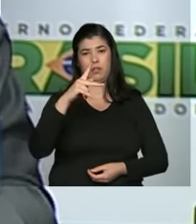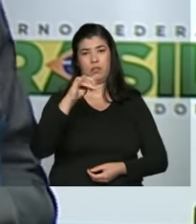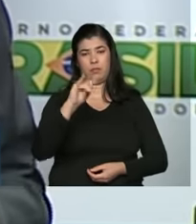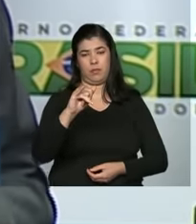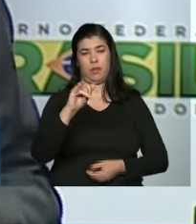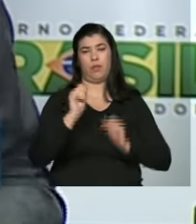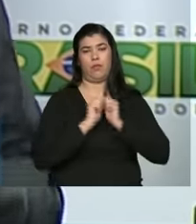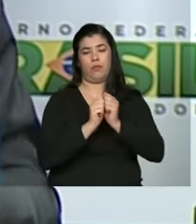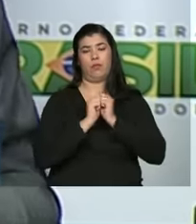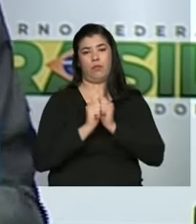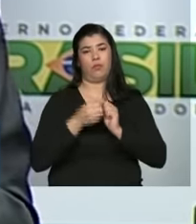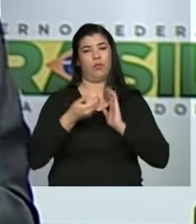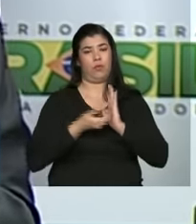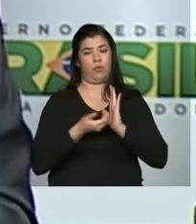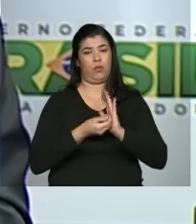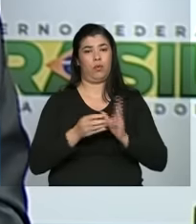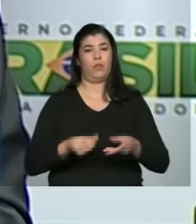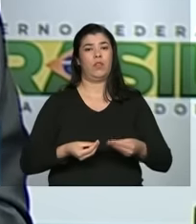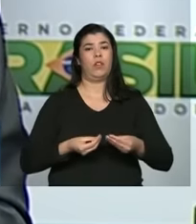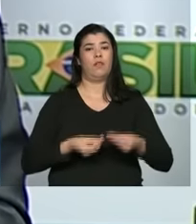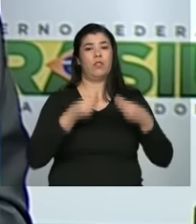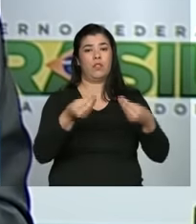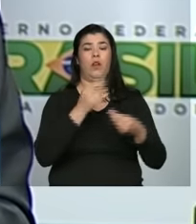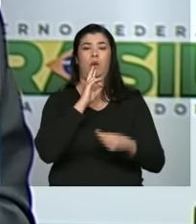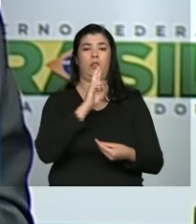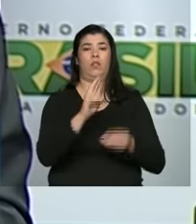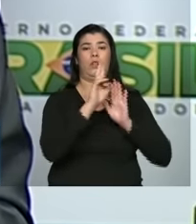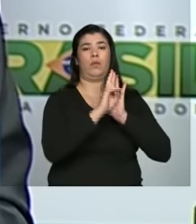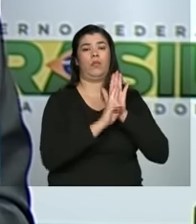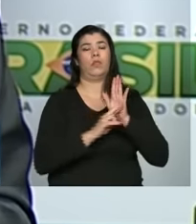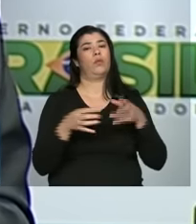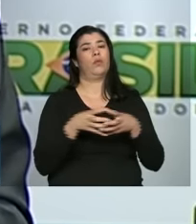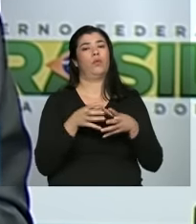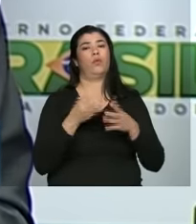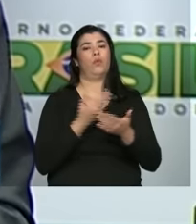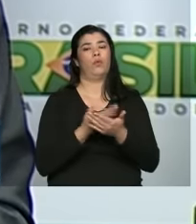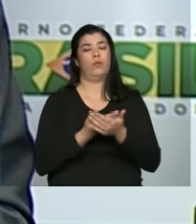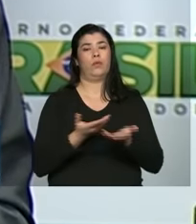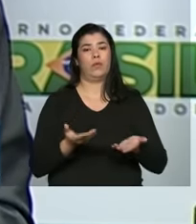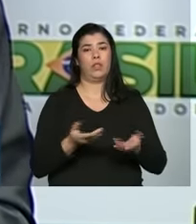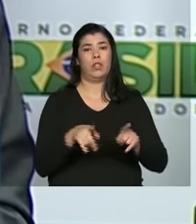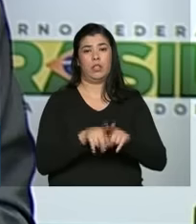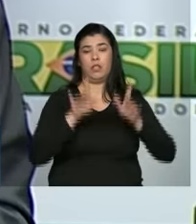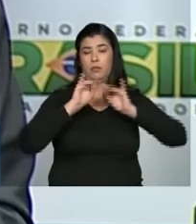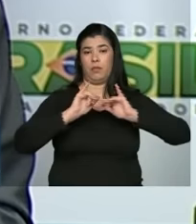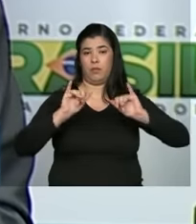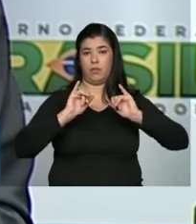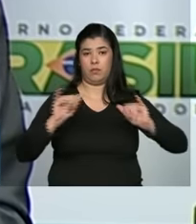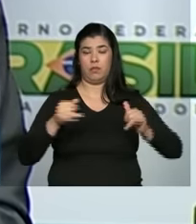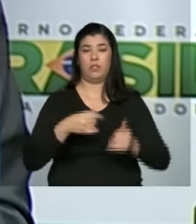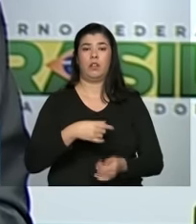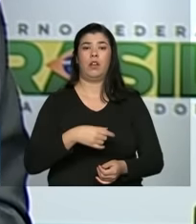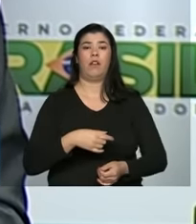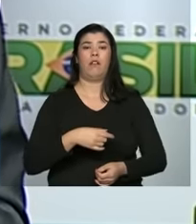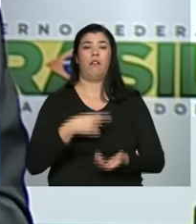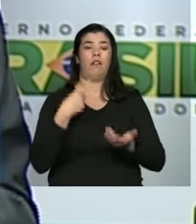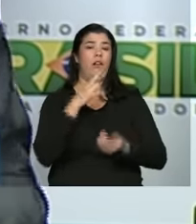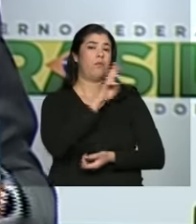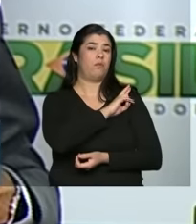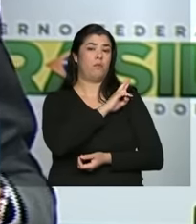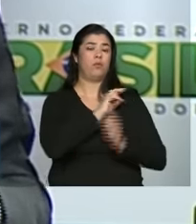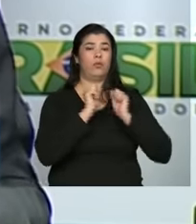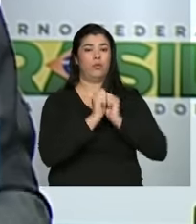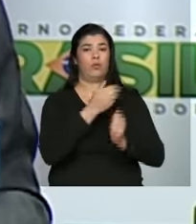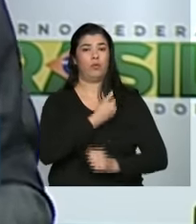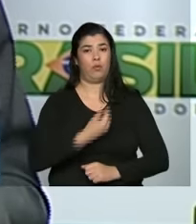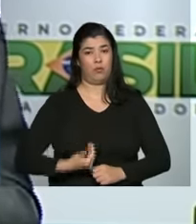Deputados deixando a contribuição do grupo de trabalho mas já eh também anunciando o compromisso do do governo brasileiro dos